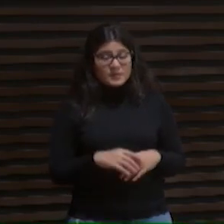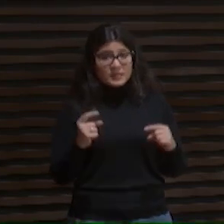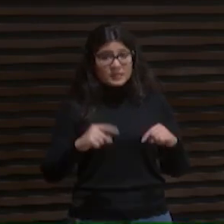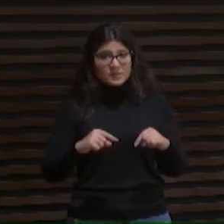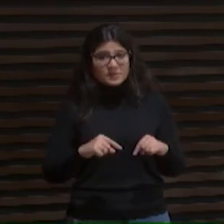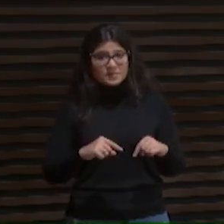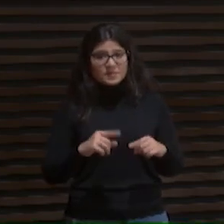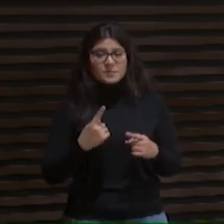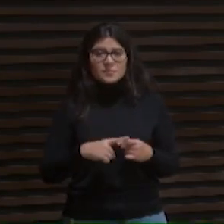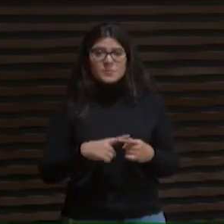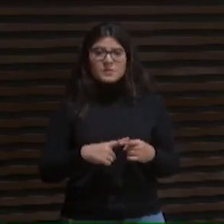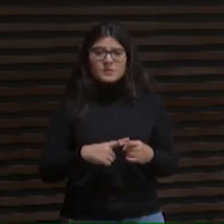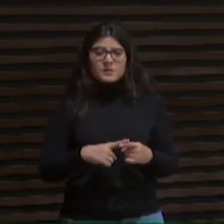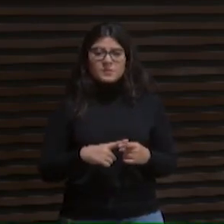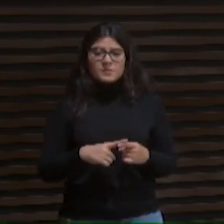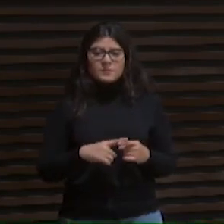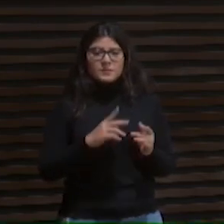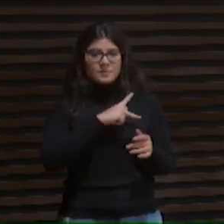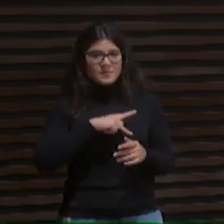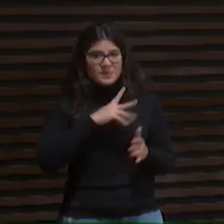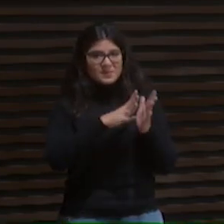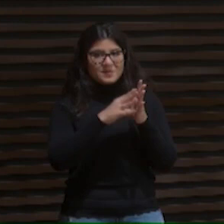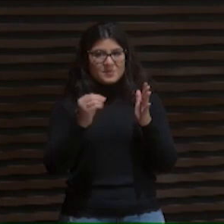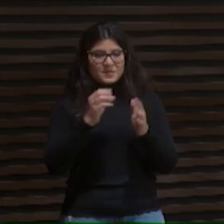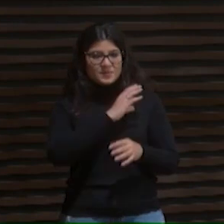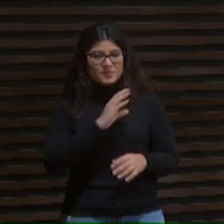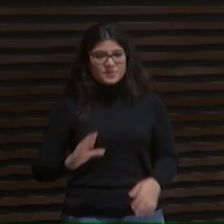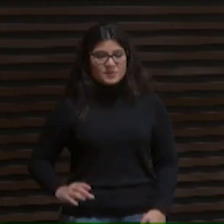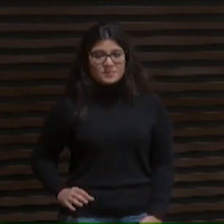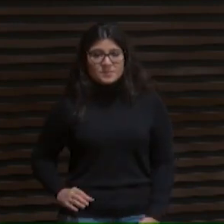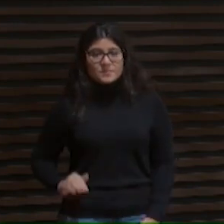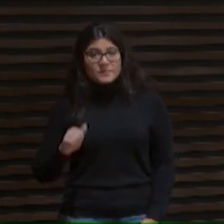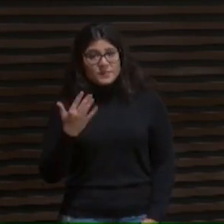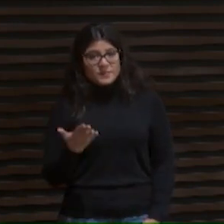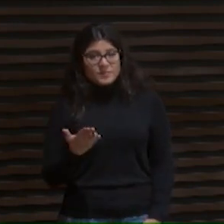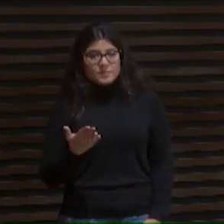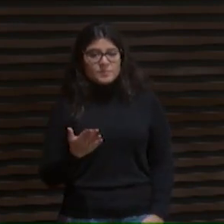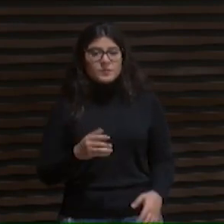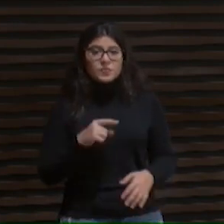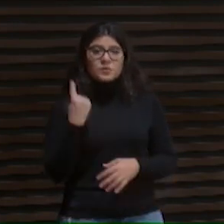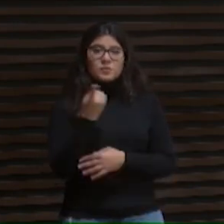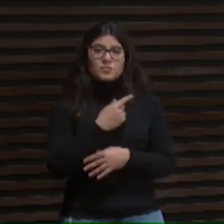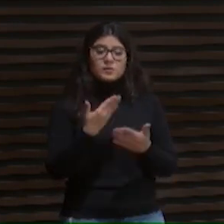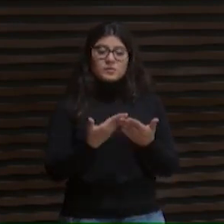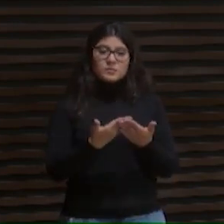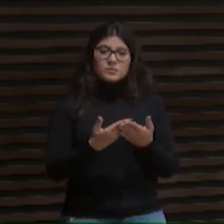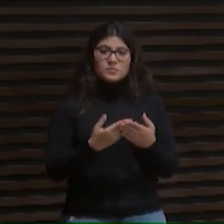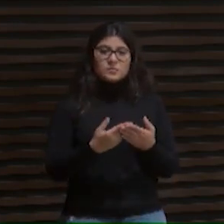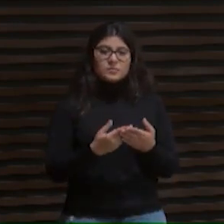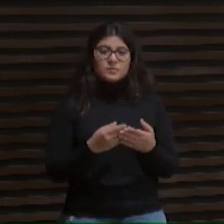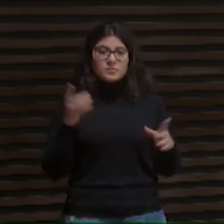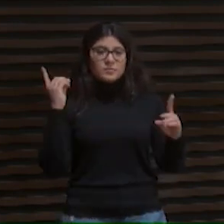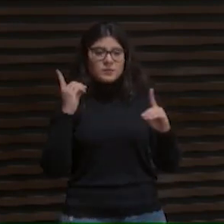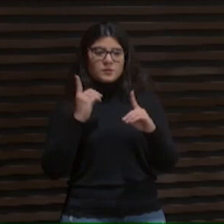aqui é porque ele era imitador de Cristo. Então, o nosso estudo aqui é